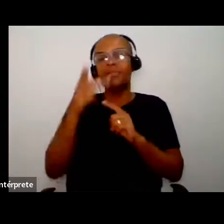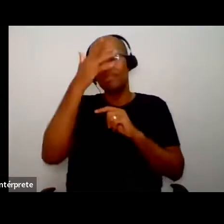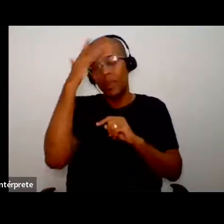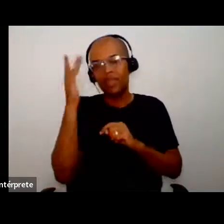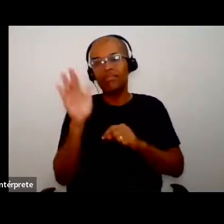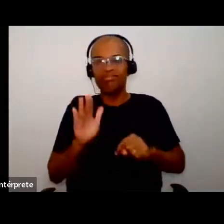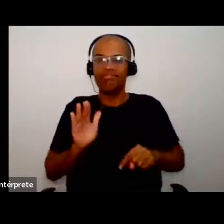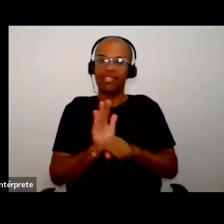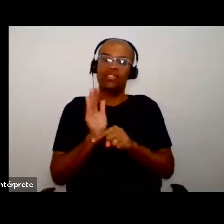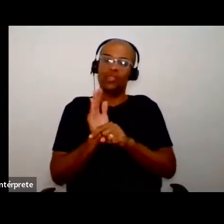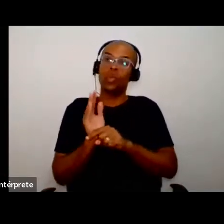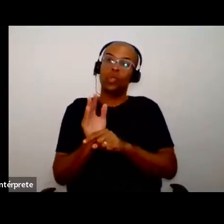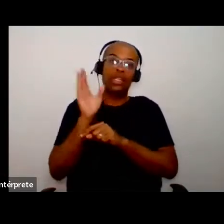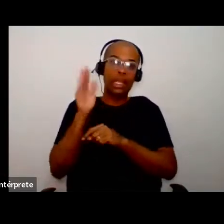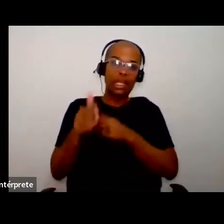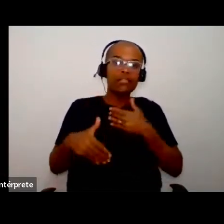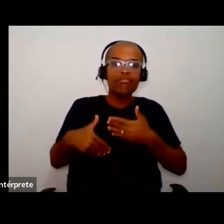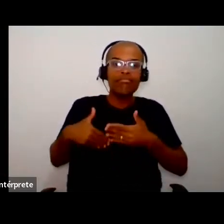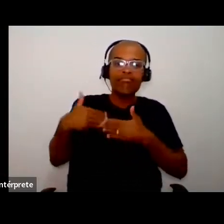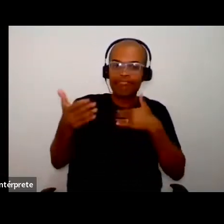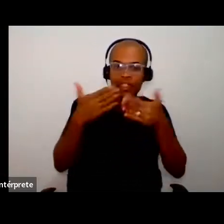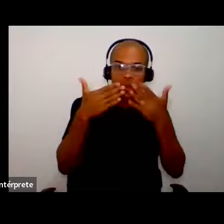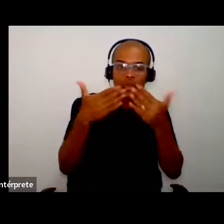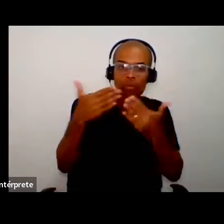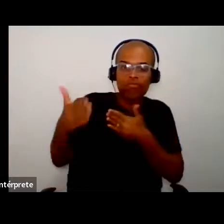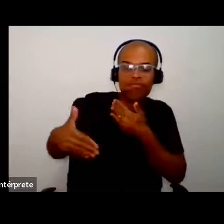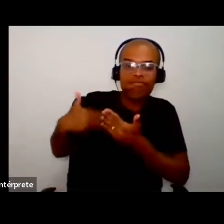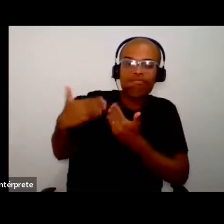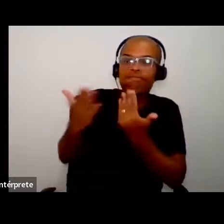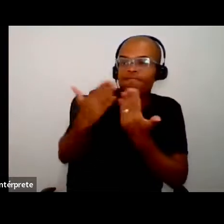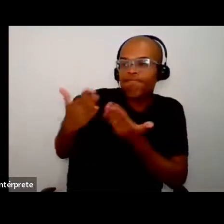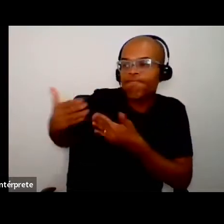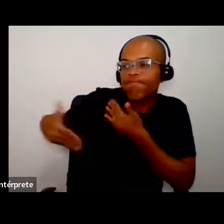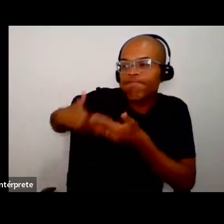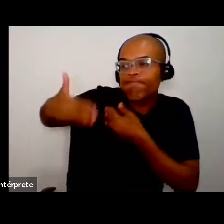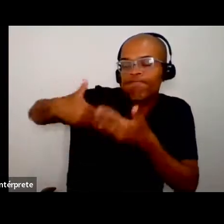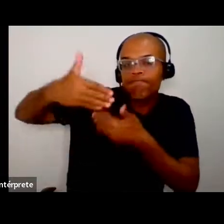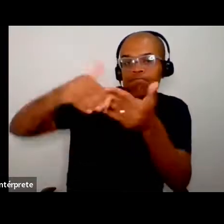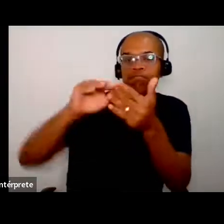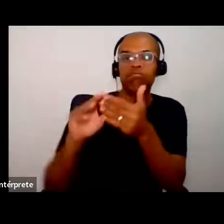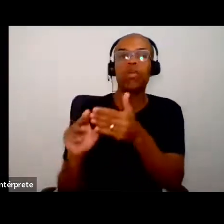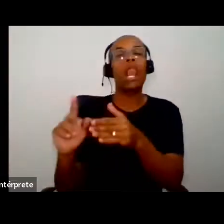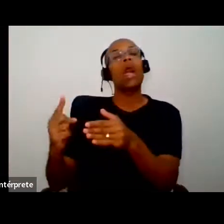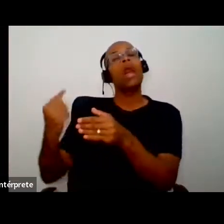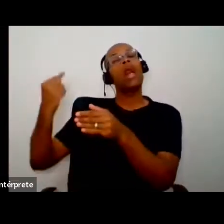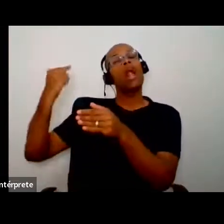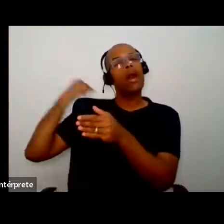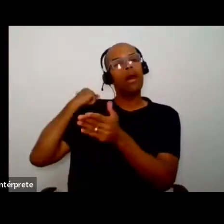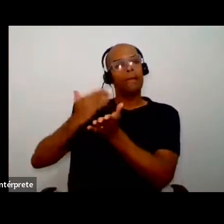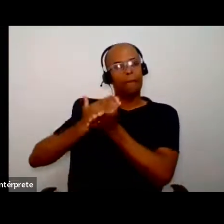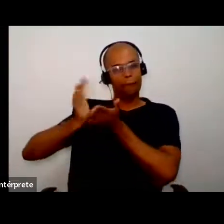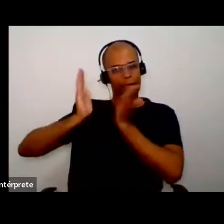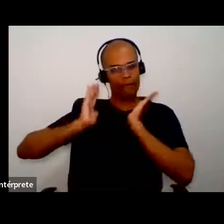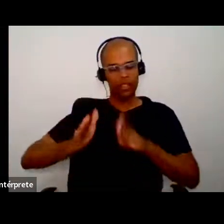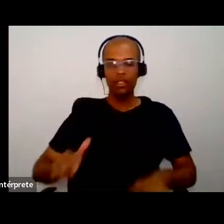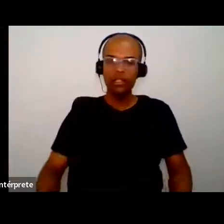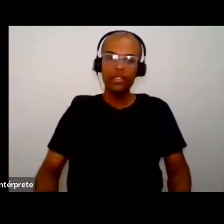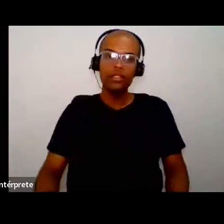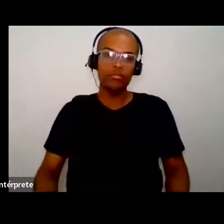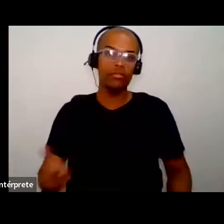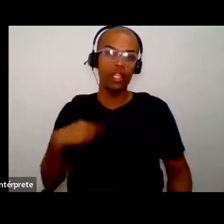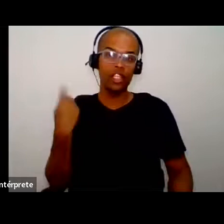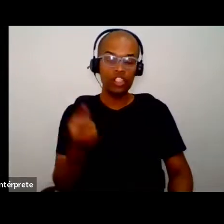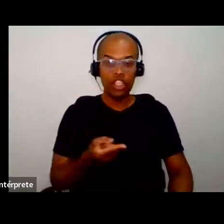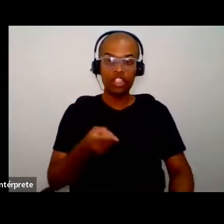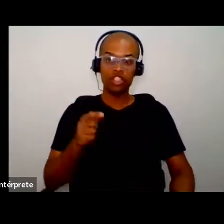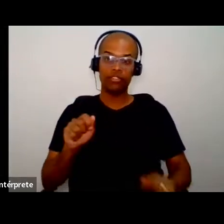agora avançando as discussões que nós fizemos desde o início, né? Nós trabalhamos, então, por